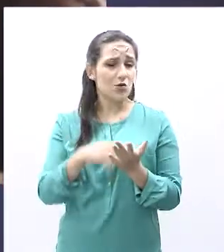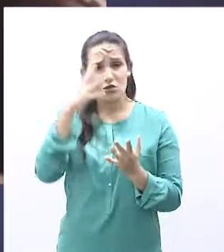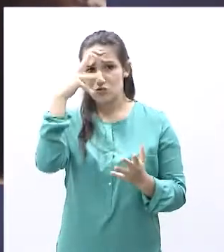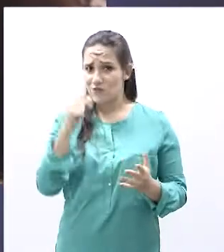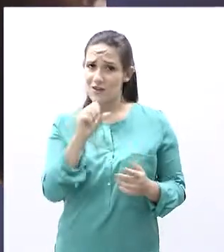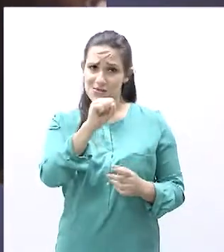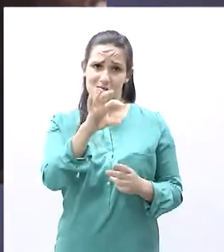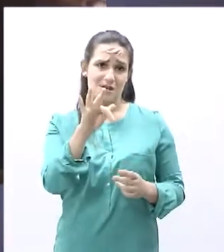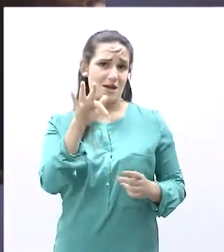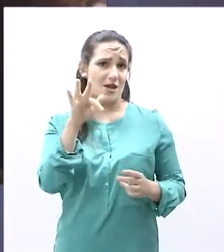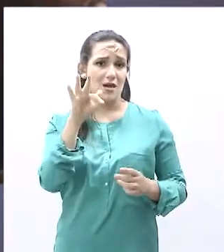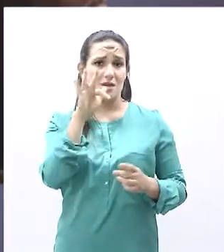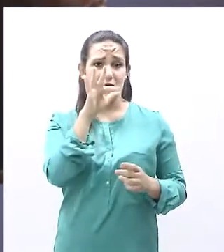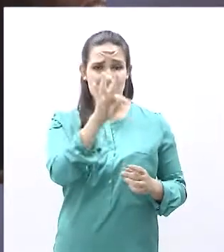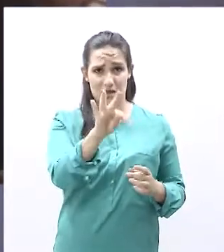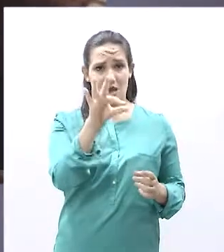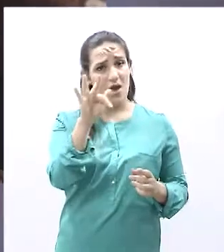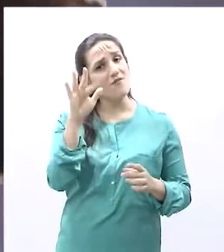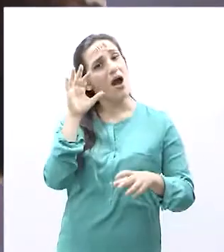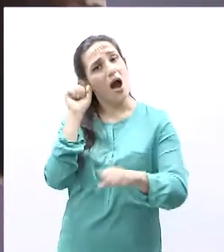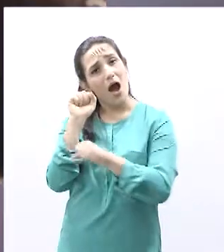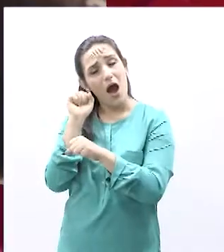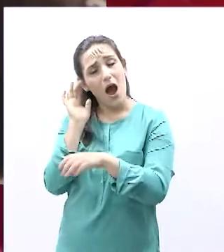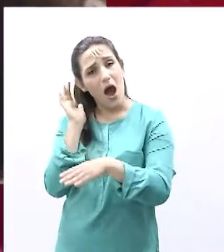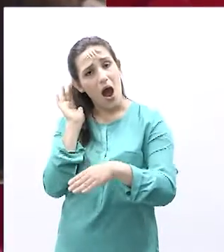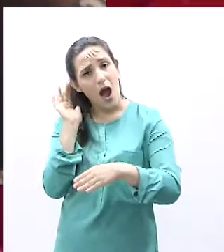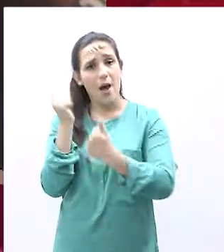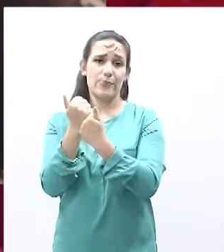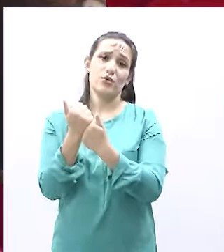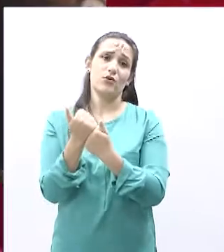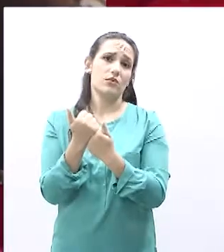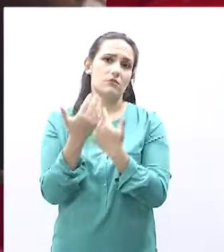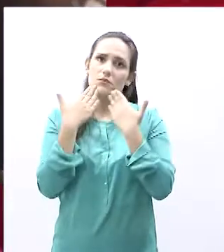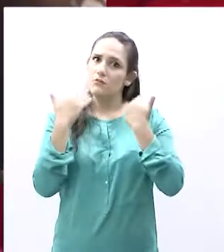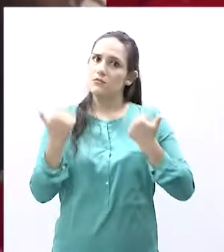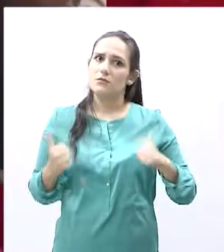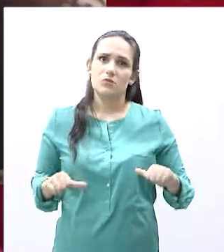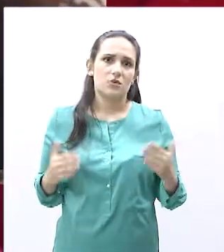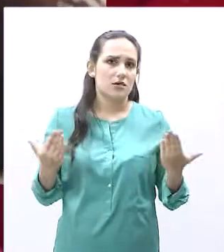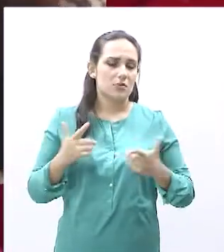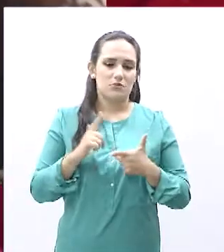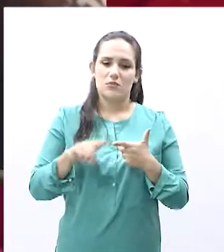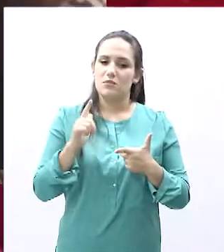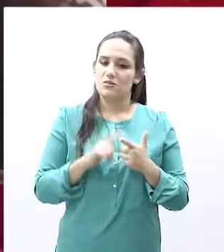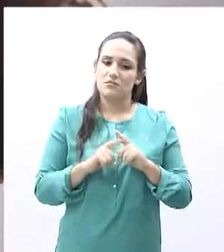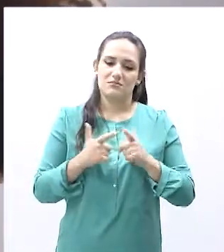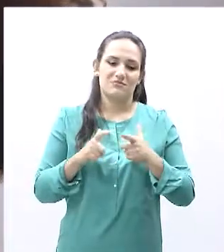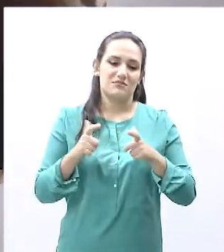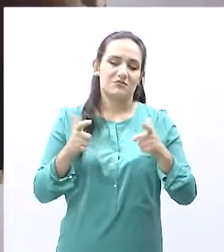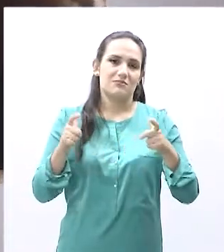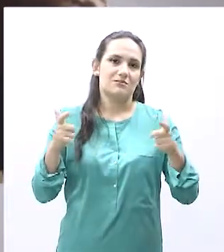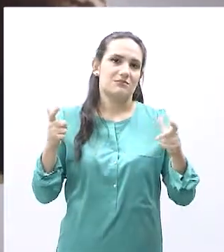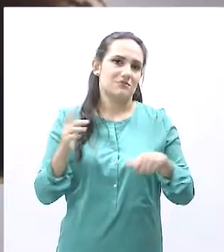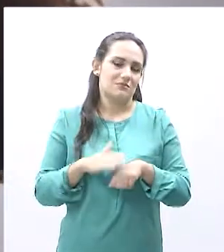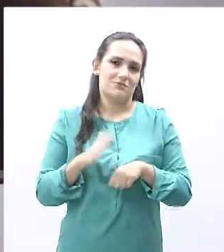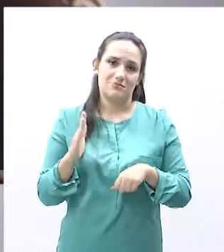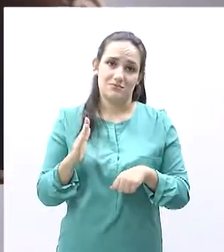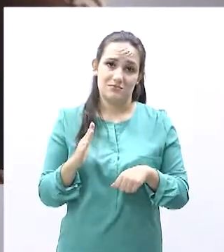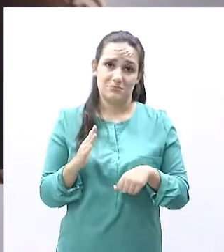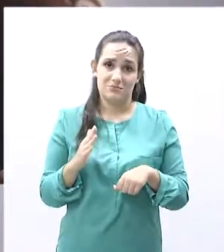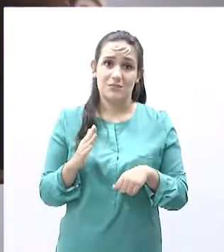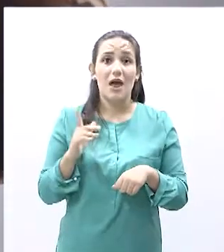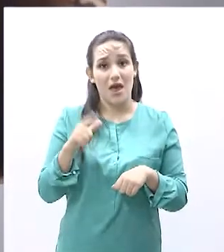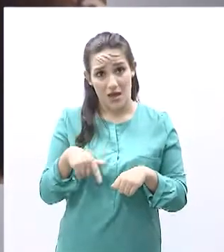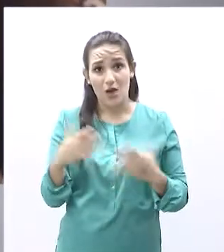vez, vai ter assim, um problema cada vez maior. A gente não vai ter solução. Nós não estamos caminhando